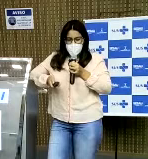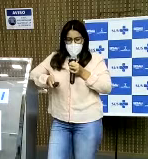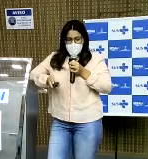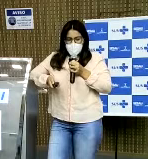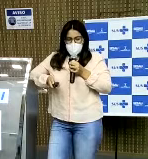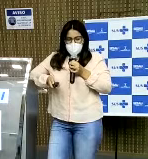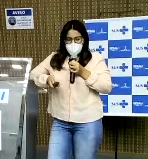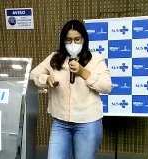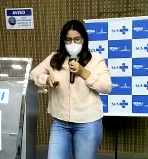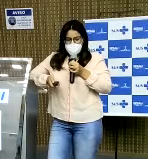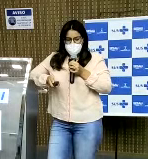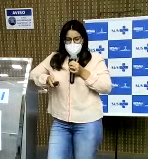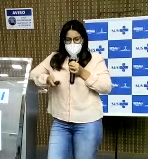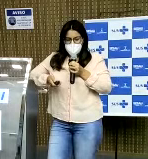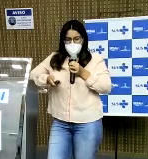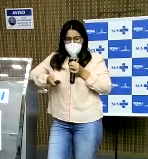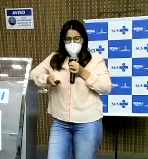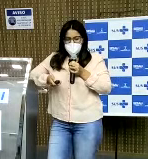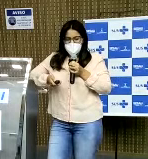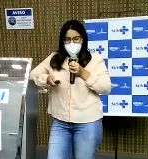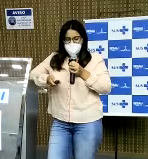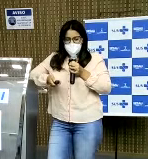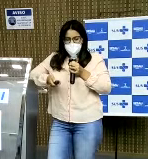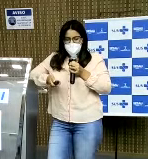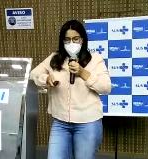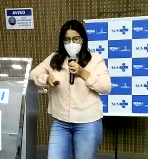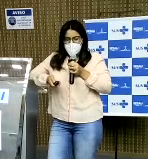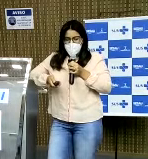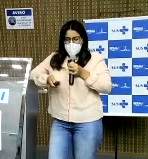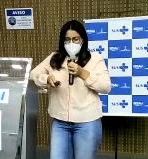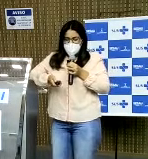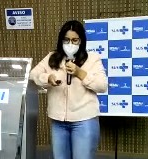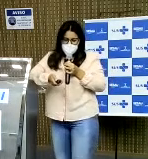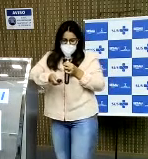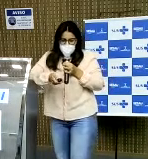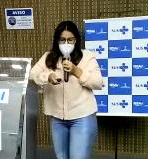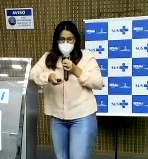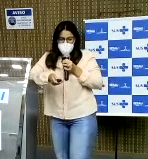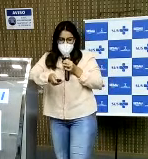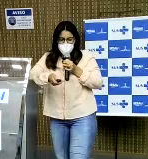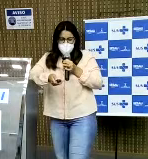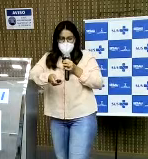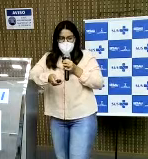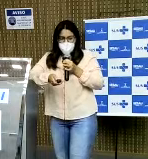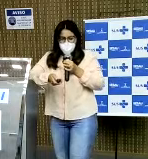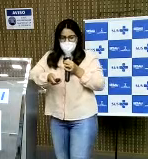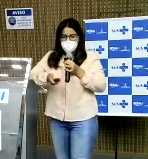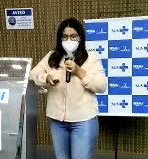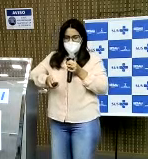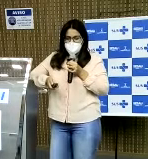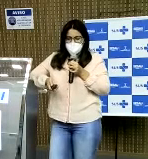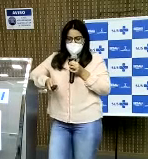79. Consulta médica de 0 a 2 anos. Dos 429 foram atendidos em